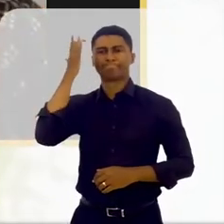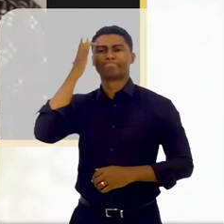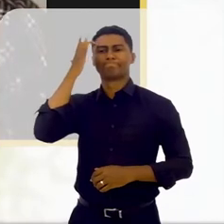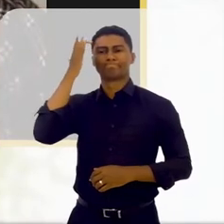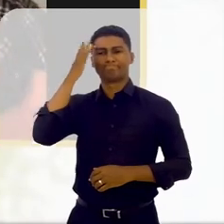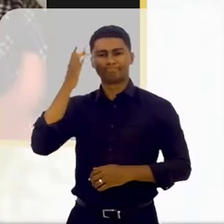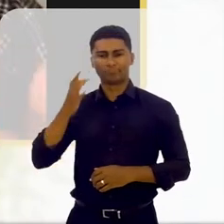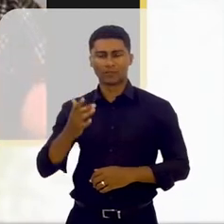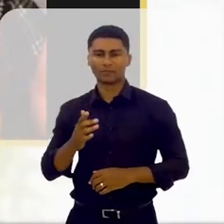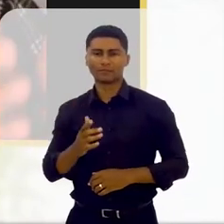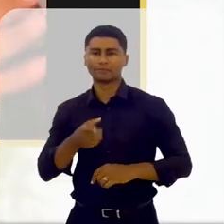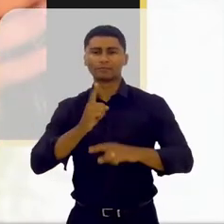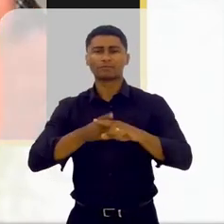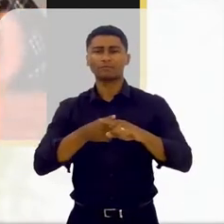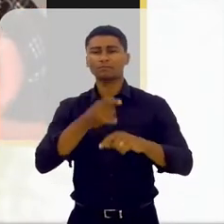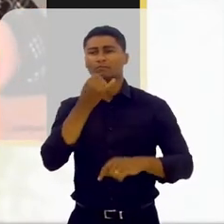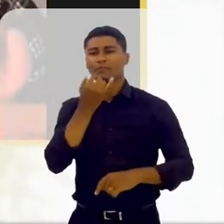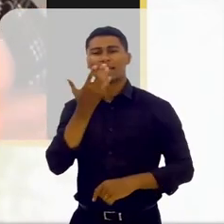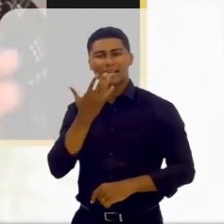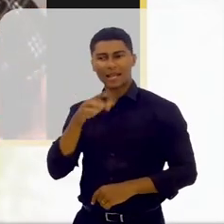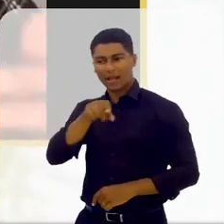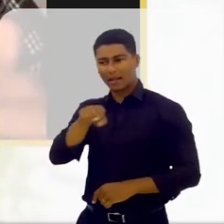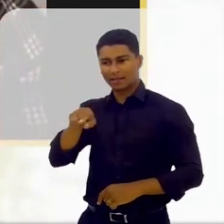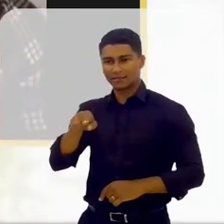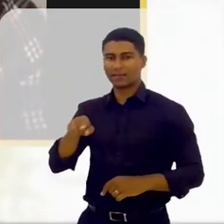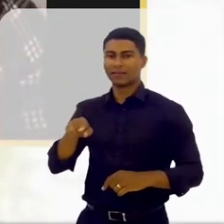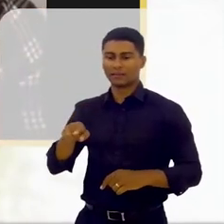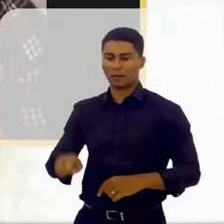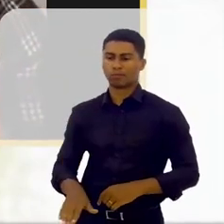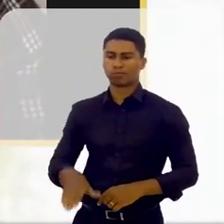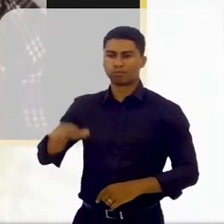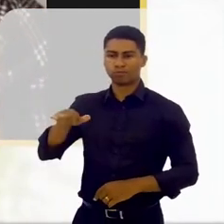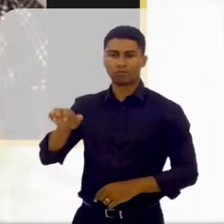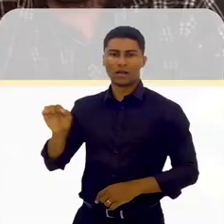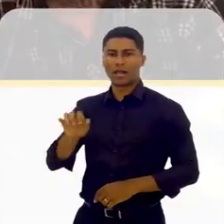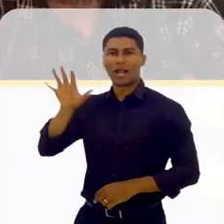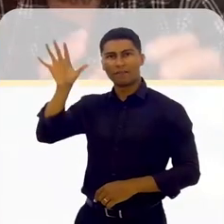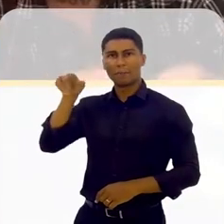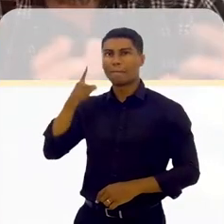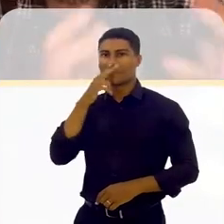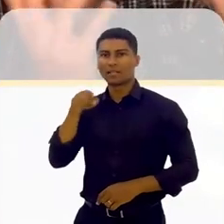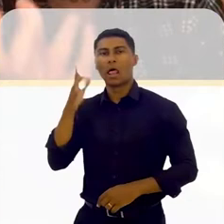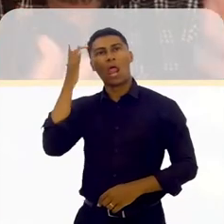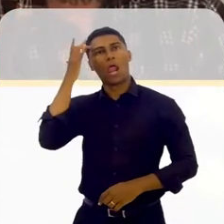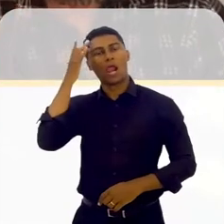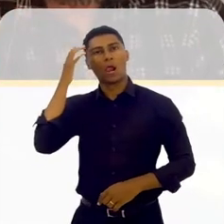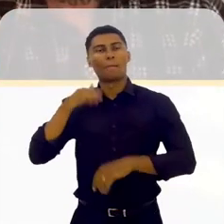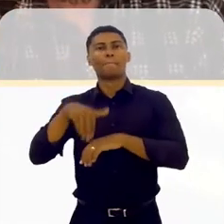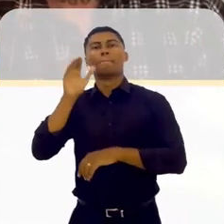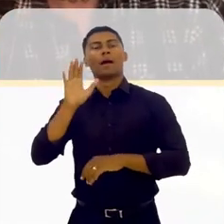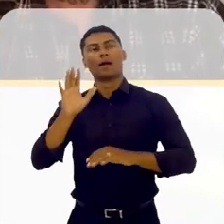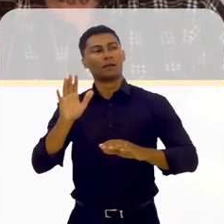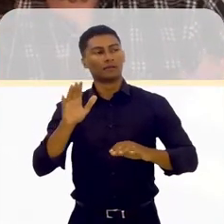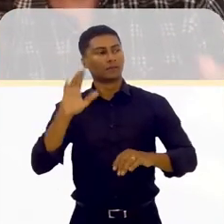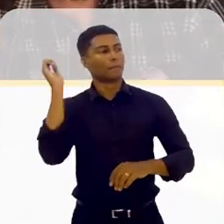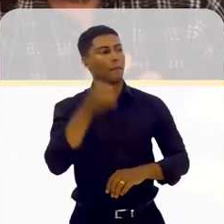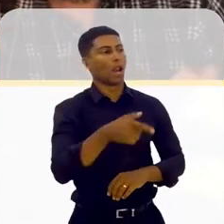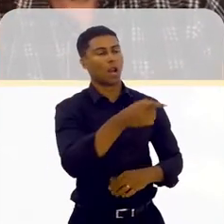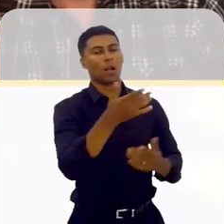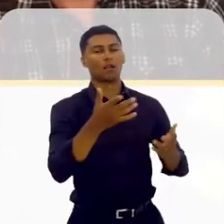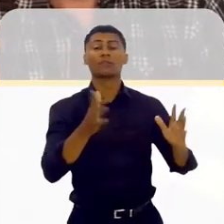assim, questão não que uma criança criada na periferia é mais avançada do que a outra criada em uma classe um Não, pouco tô mais. entendendo. Né, Há